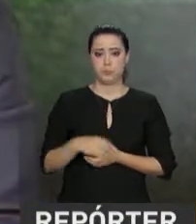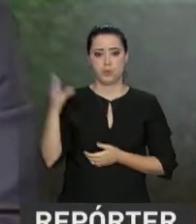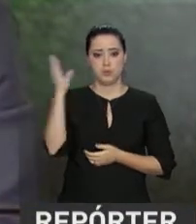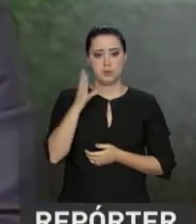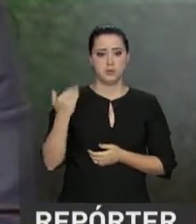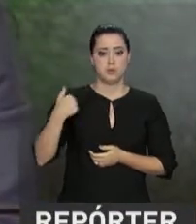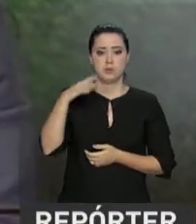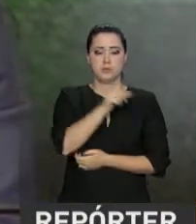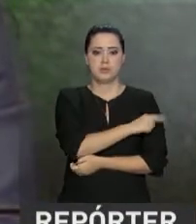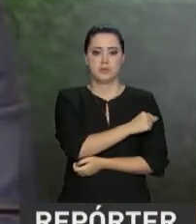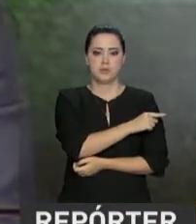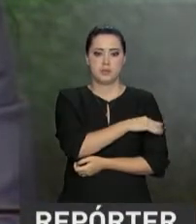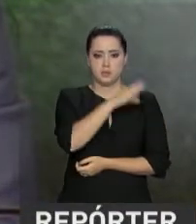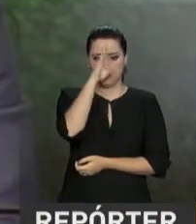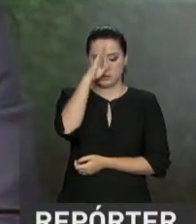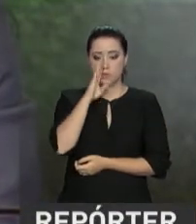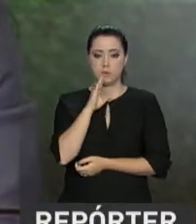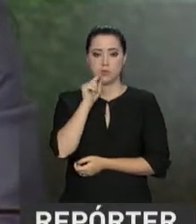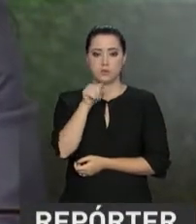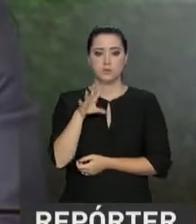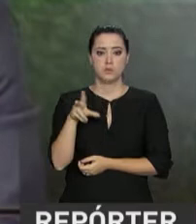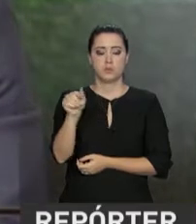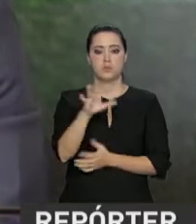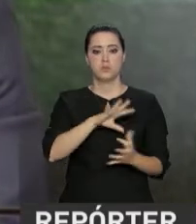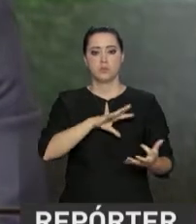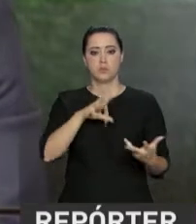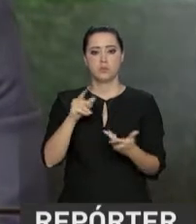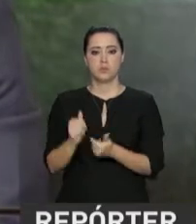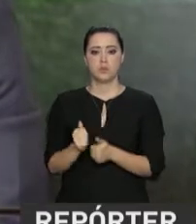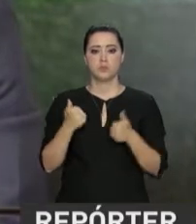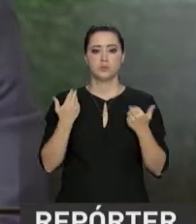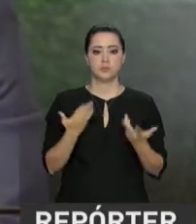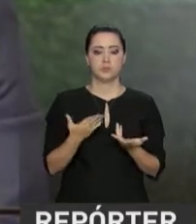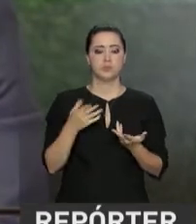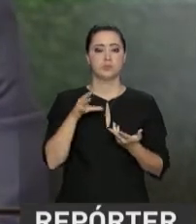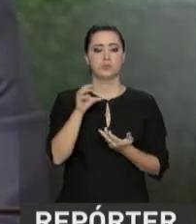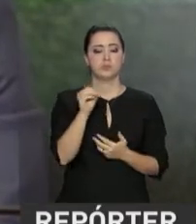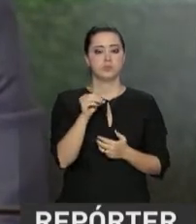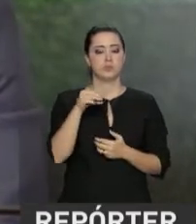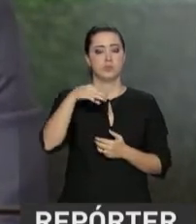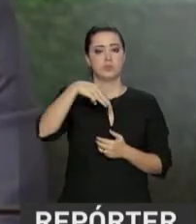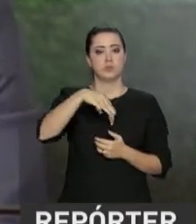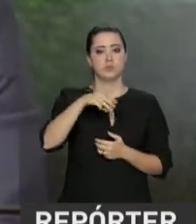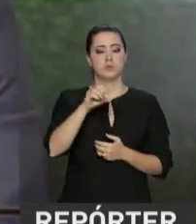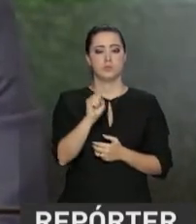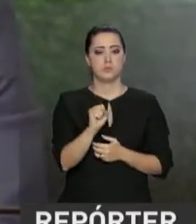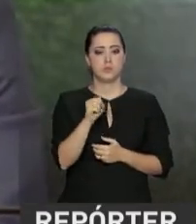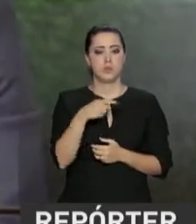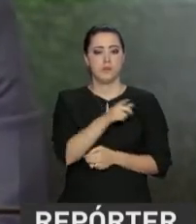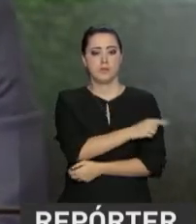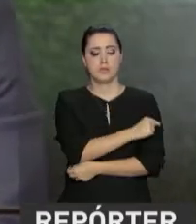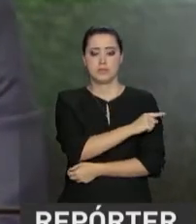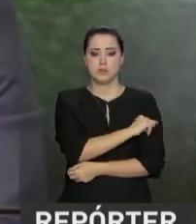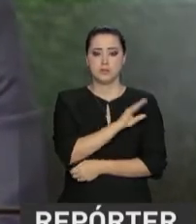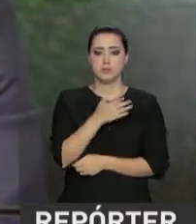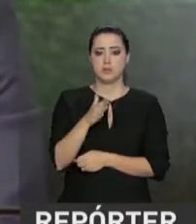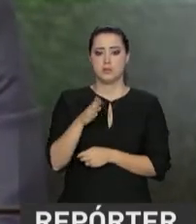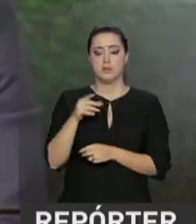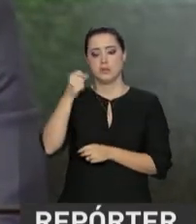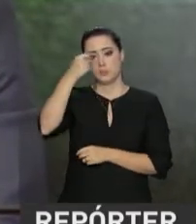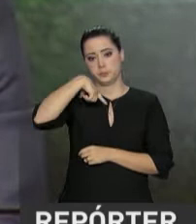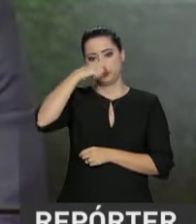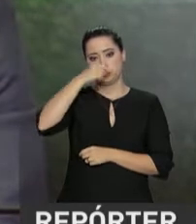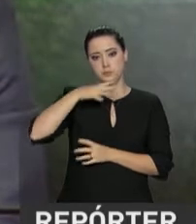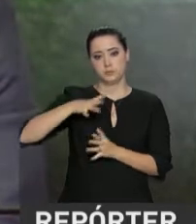que mais vacinas de forma gratuita de todo mundo né ao ea organização mundial da saúde recomenda a vacinação da influenza